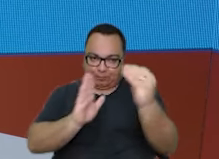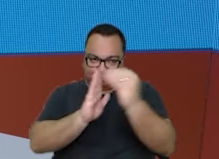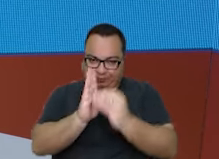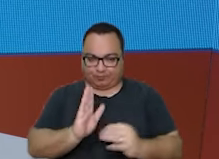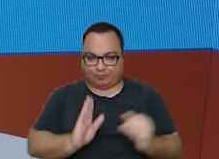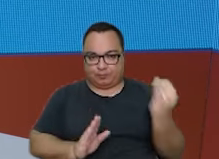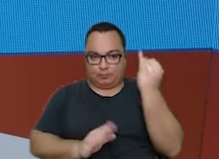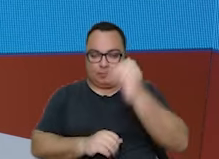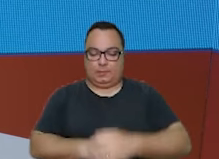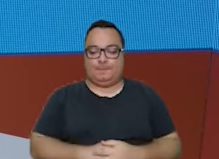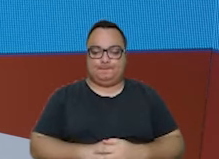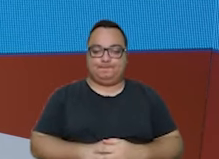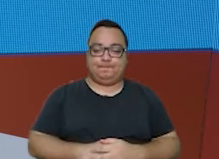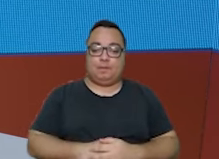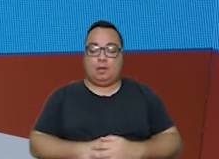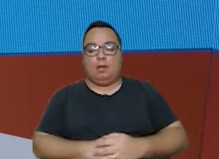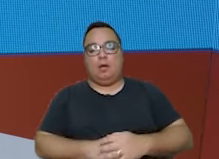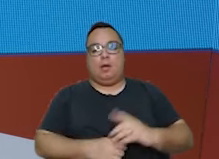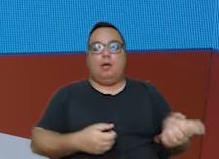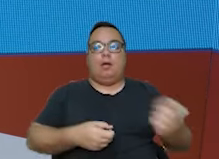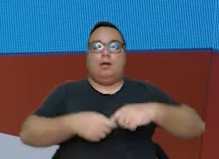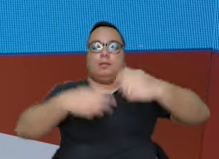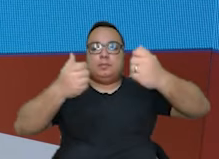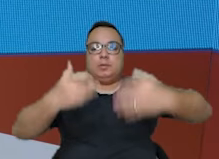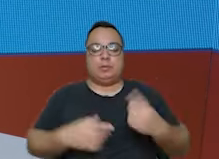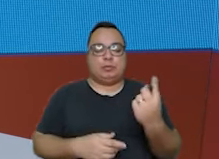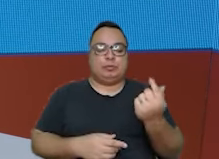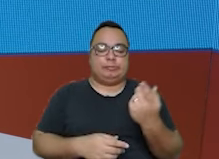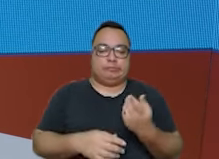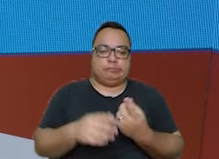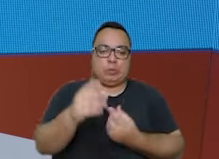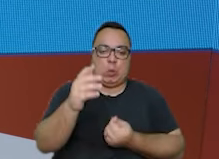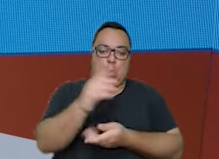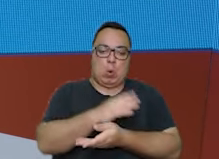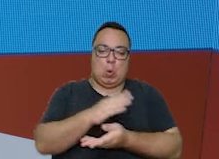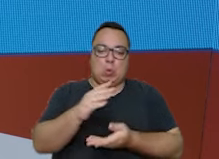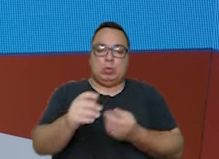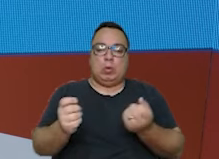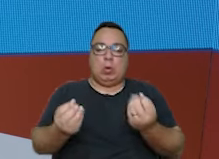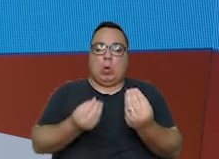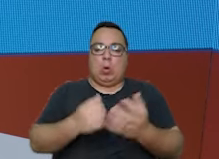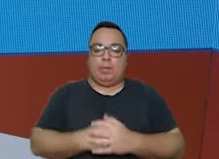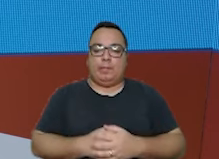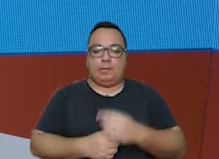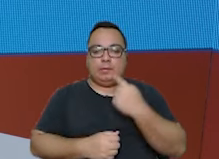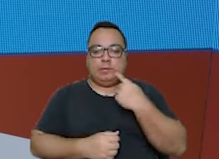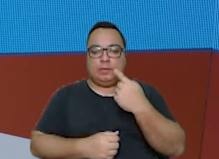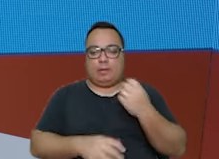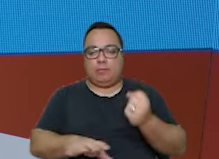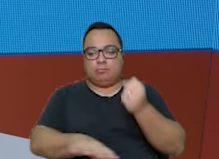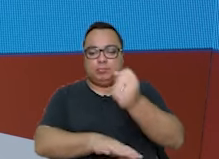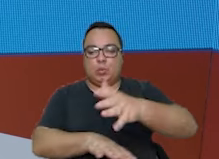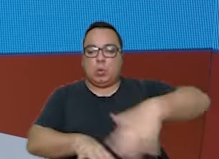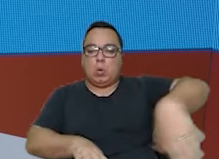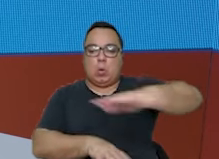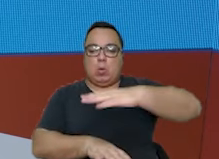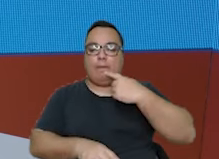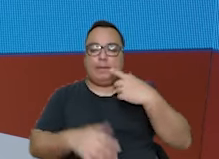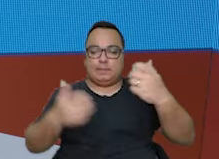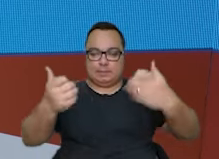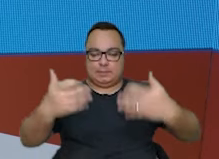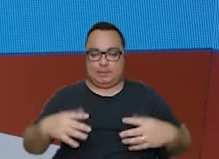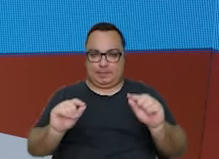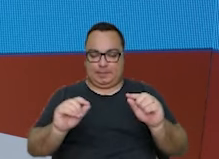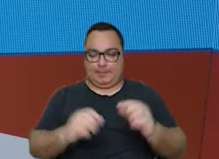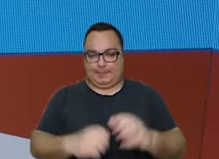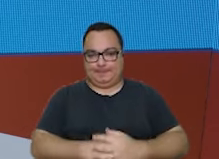recursos né Eu acho que é importante também a gente entender quando nós estamos falando de presença eh eu falo assim a primeira coisa que